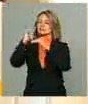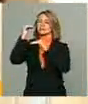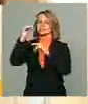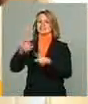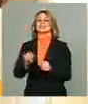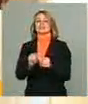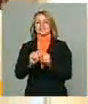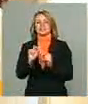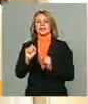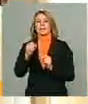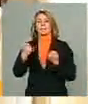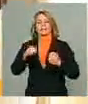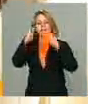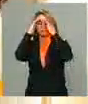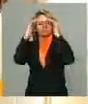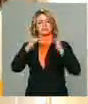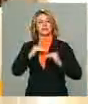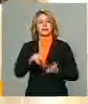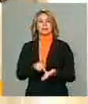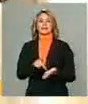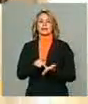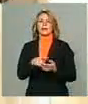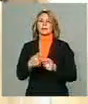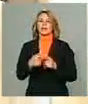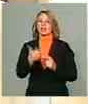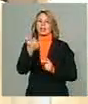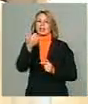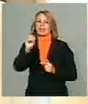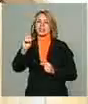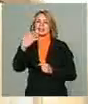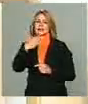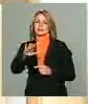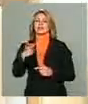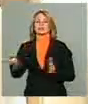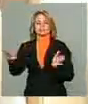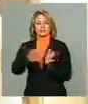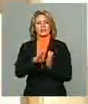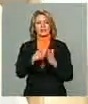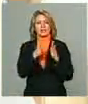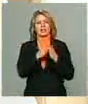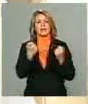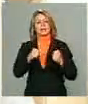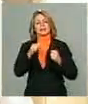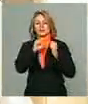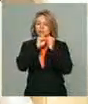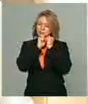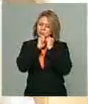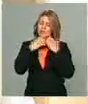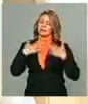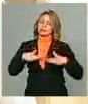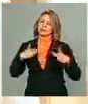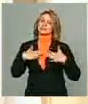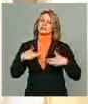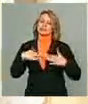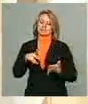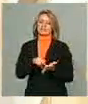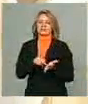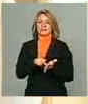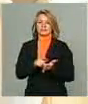tenho que me respeitar 10:30 já tô em casa vou dormir porque eu preciso descansar é